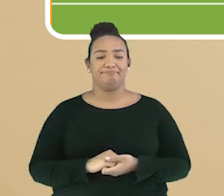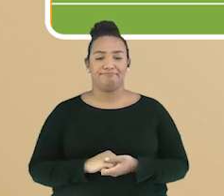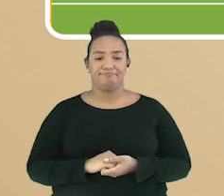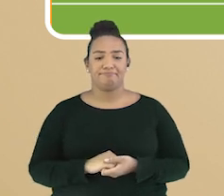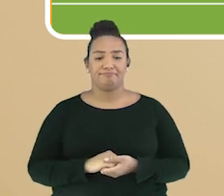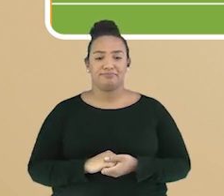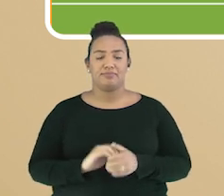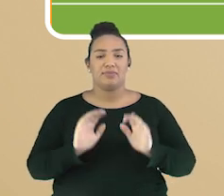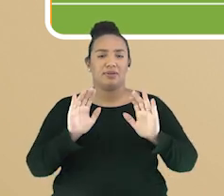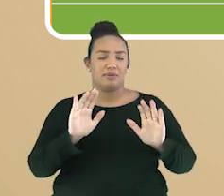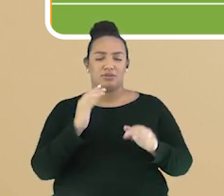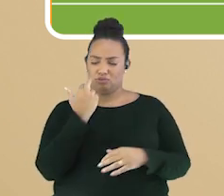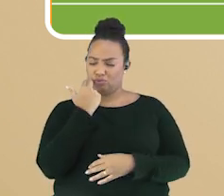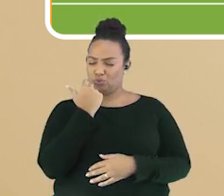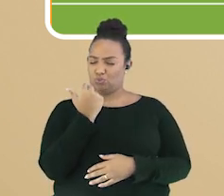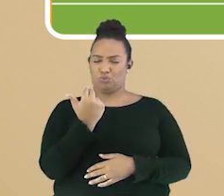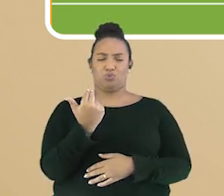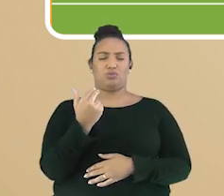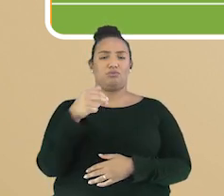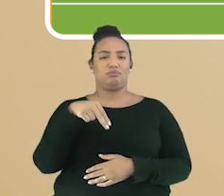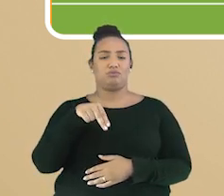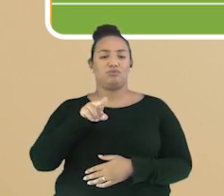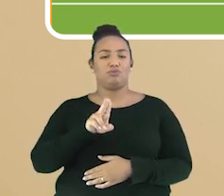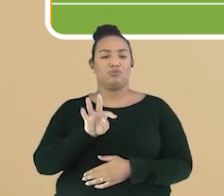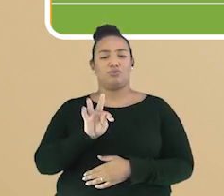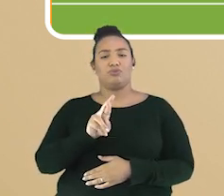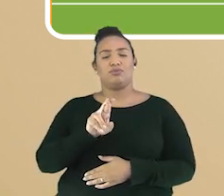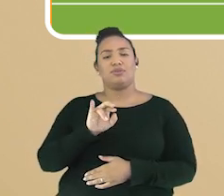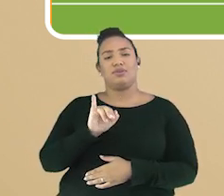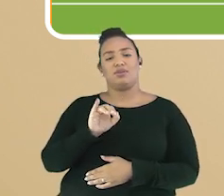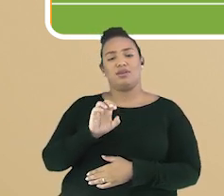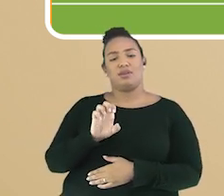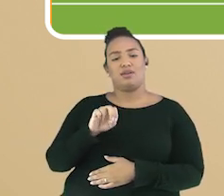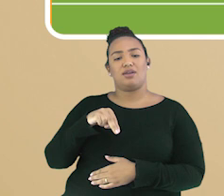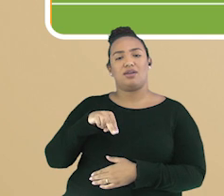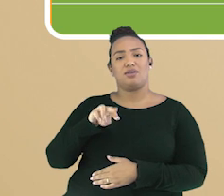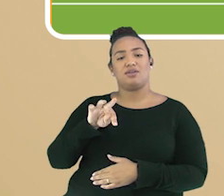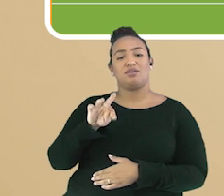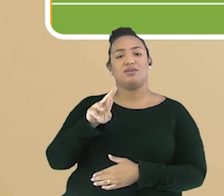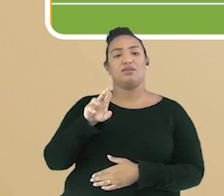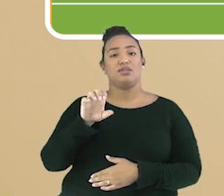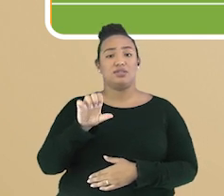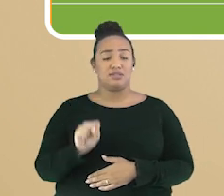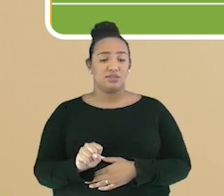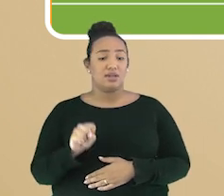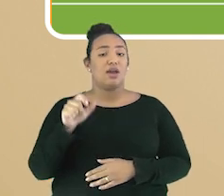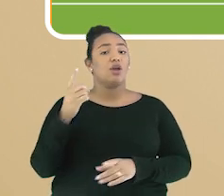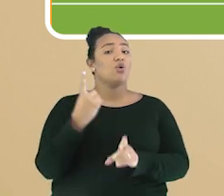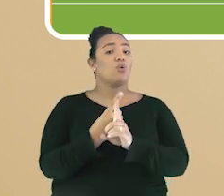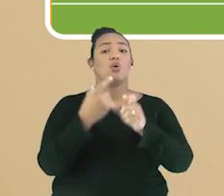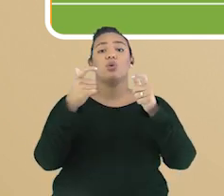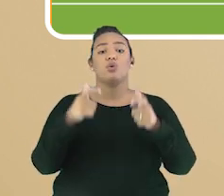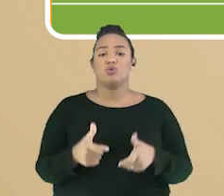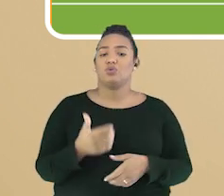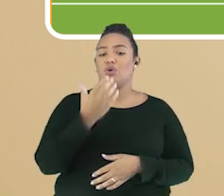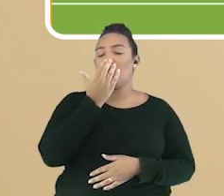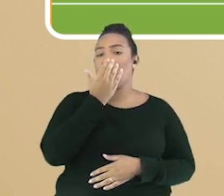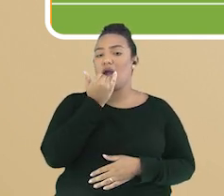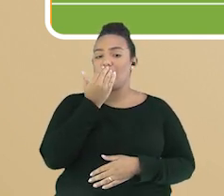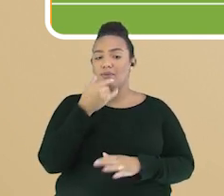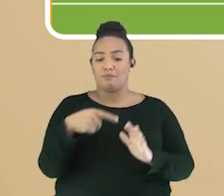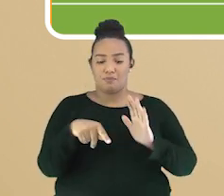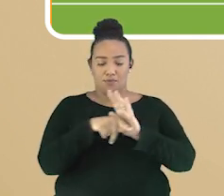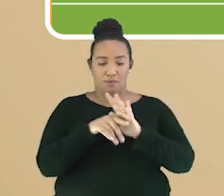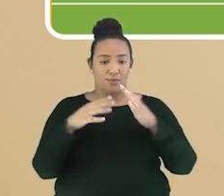elementos presentes nos alimentos que são assimilados pelo nosso corpo, promovendo o seu desenvolvimento